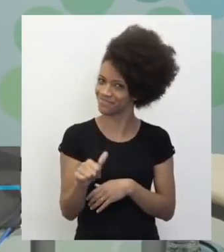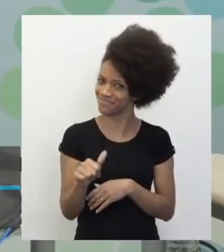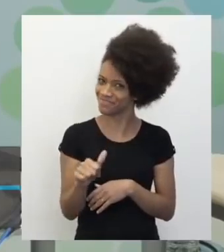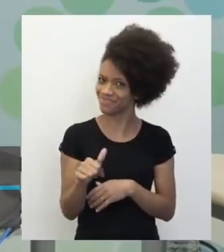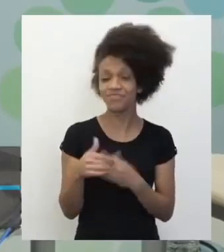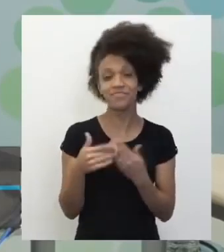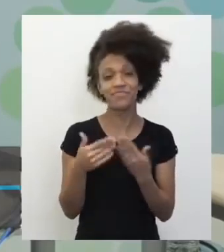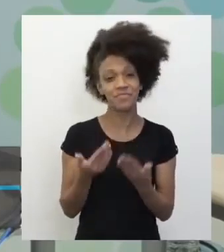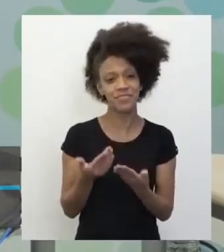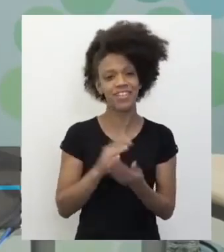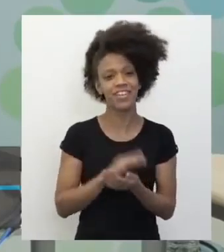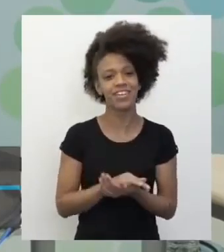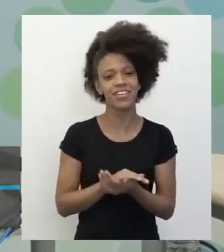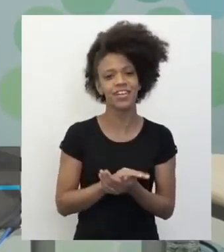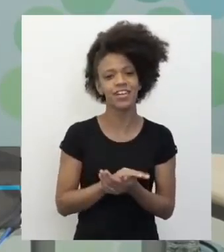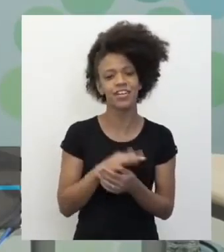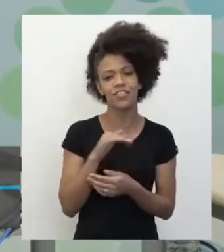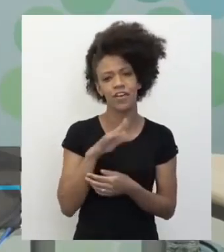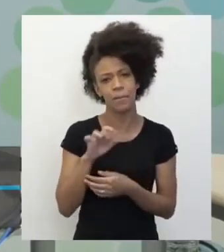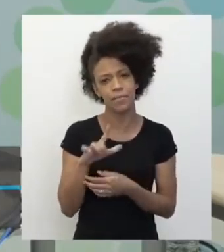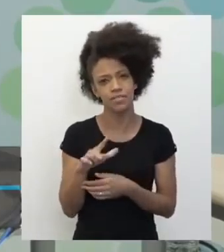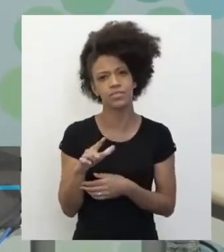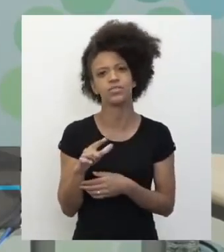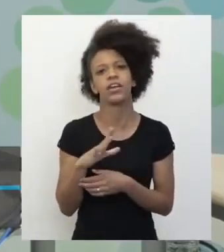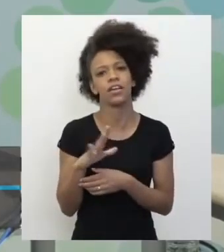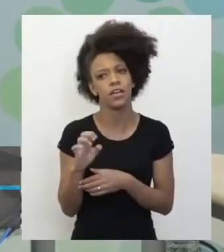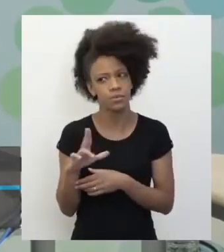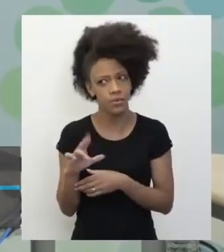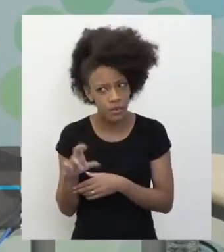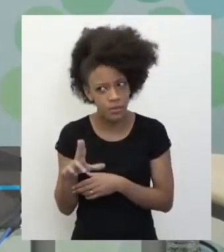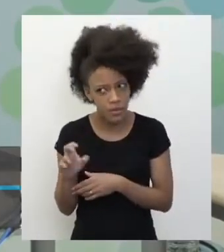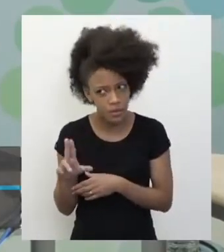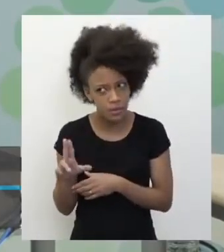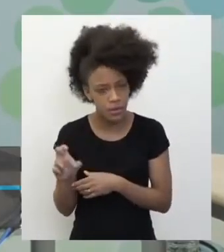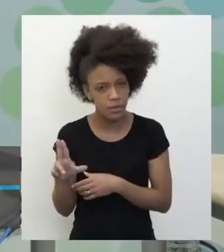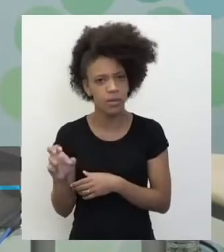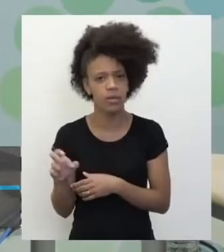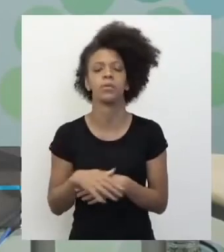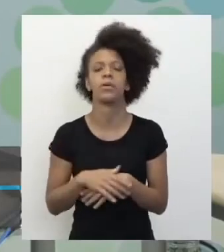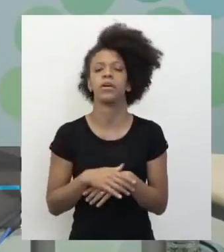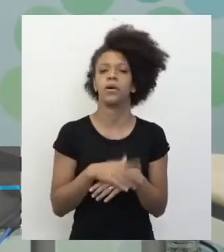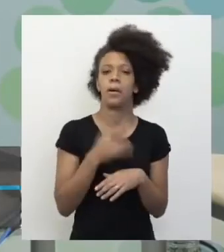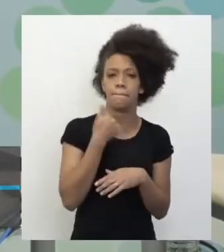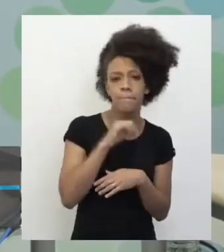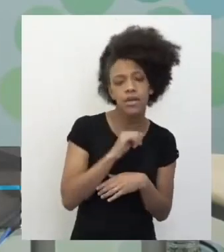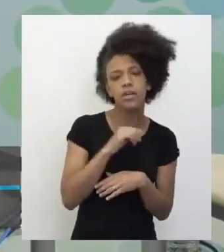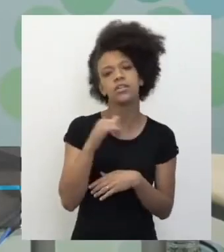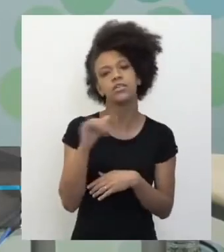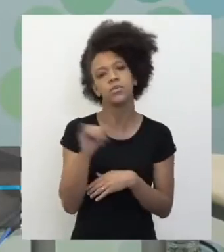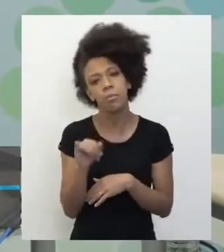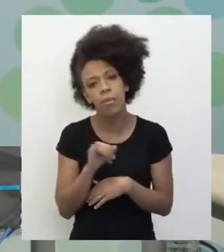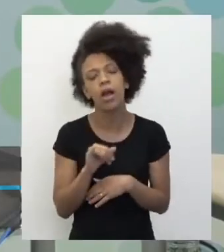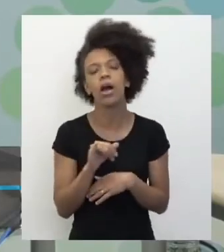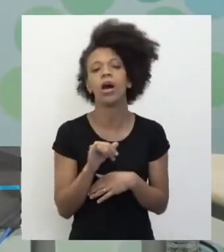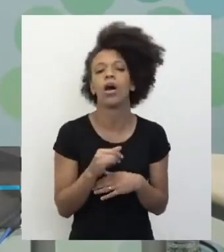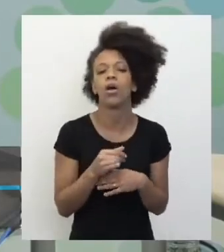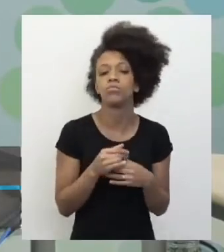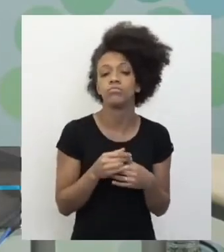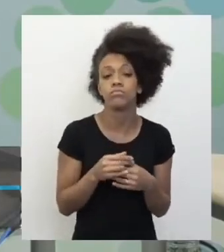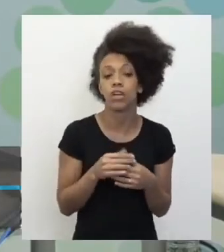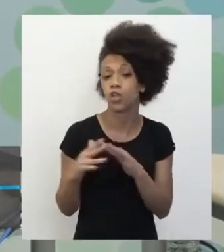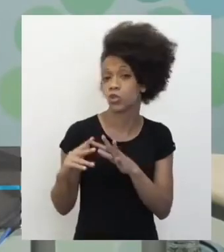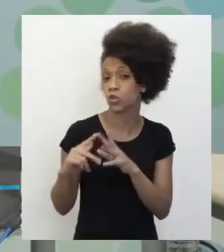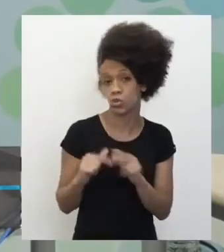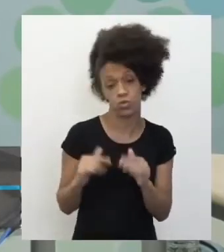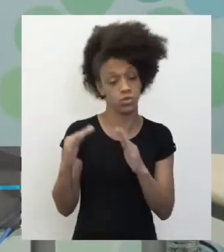tem o Fabrício falando que é ele e a mãe. O Cauê falando eu, minha mãe e meus irmãos. A Thaís falando todos aqui, porque aqui não